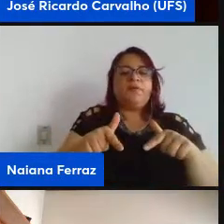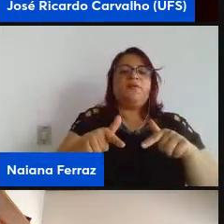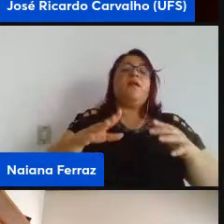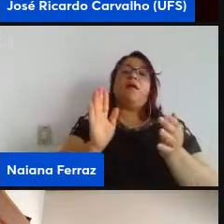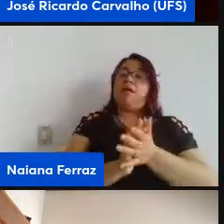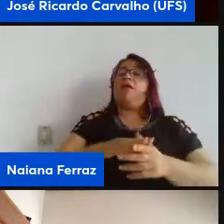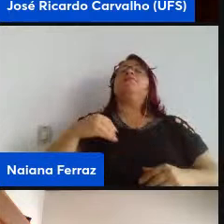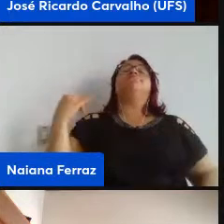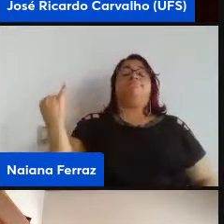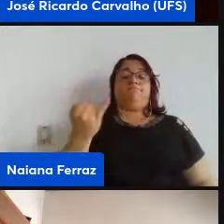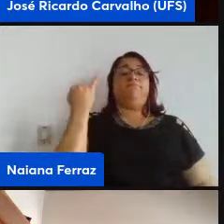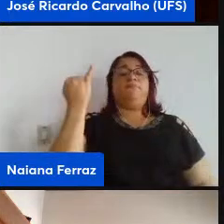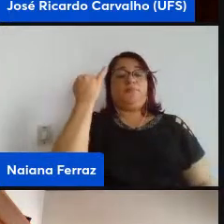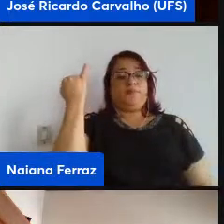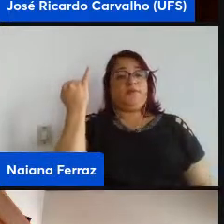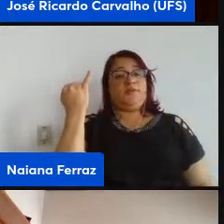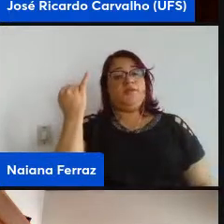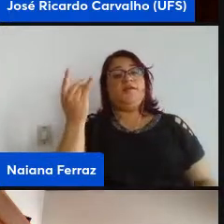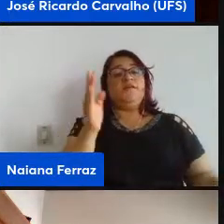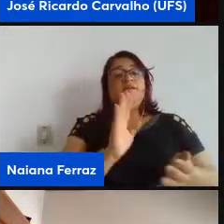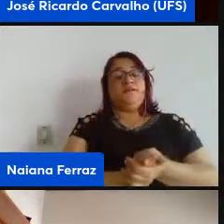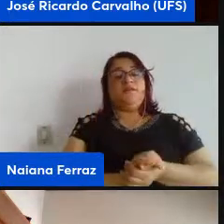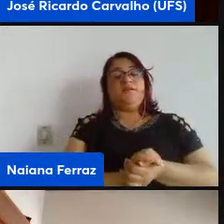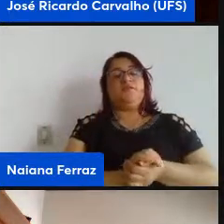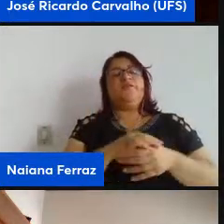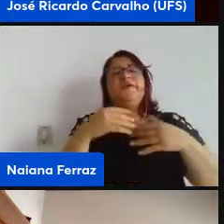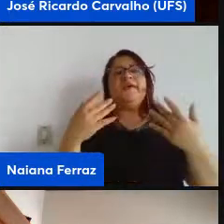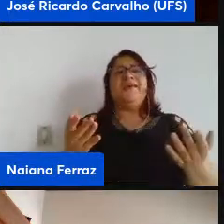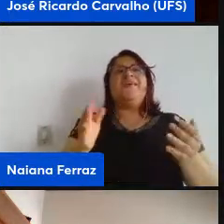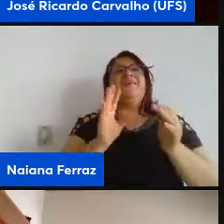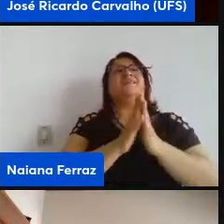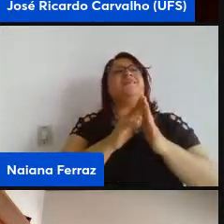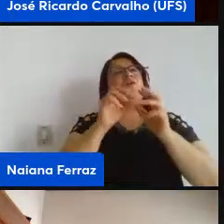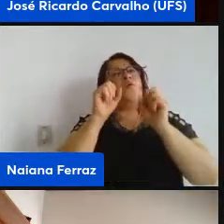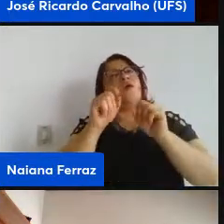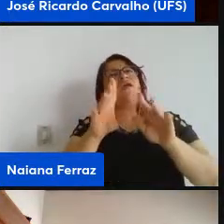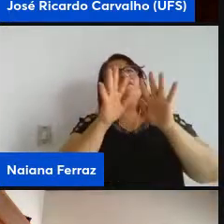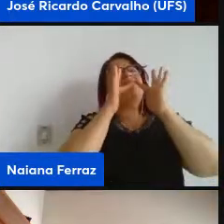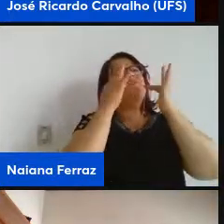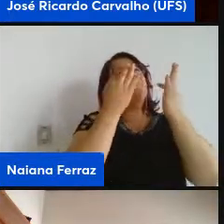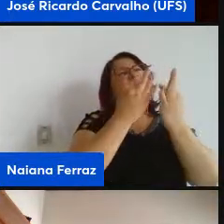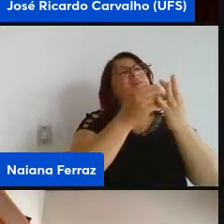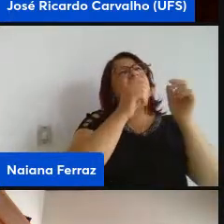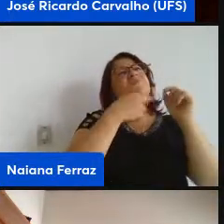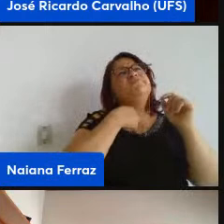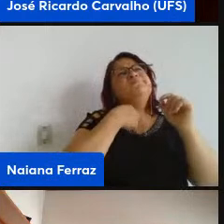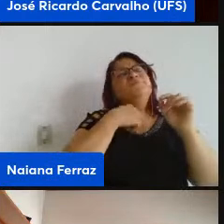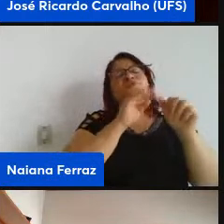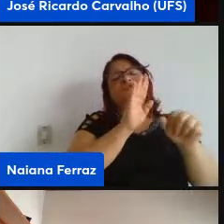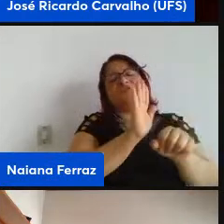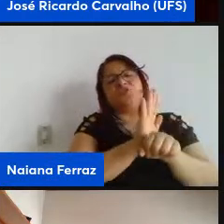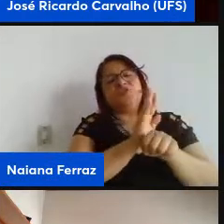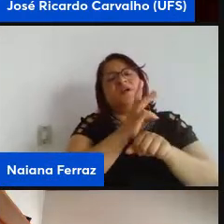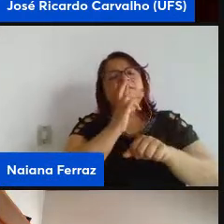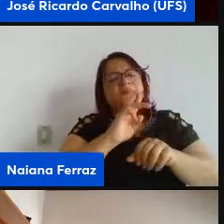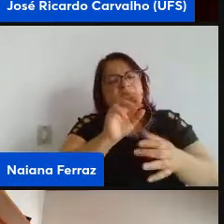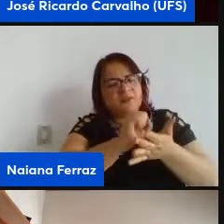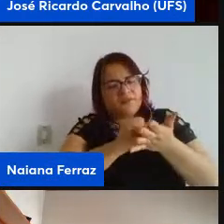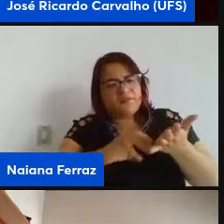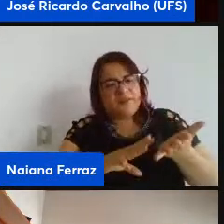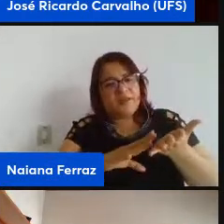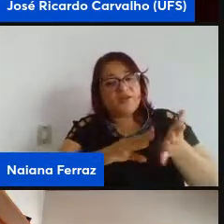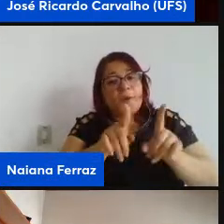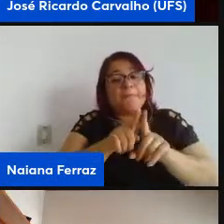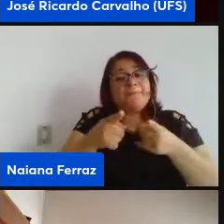importante. E aí, mesmo que os pais não possam ajudar no tema de casa, eles podem ajudar em